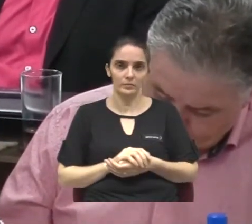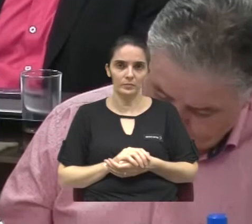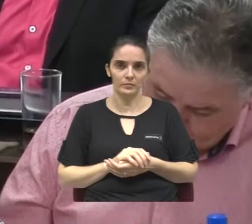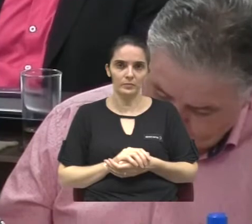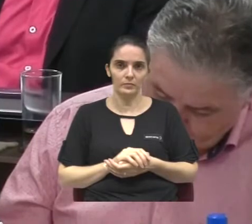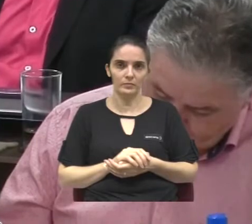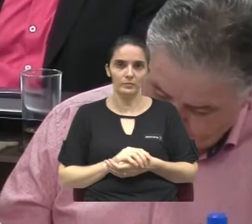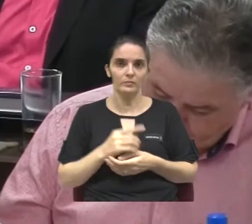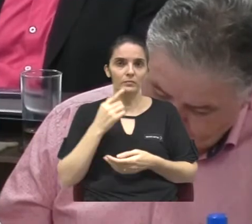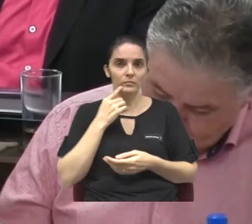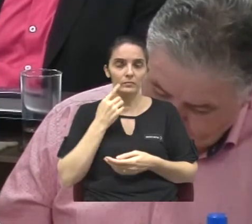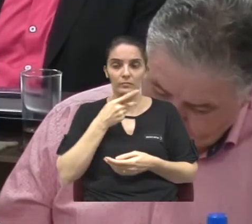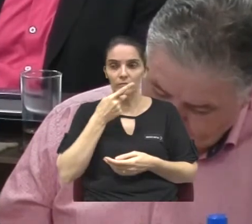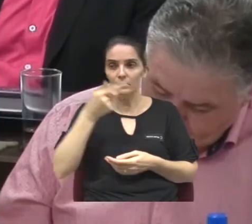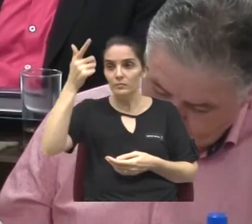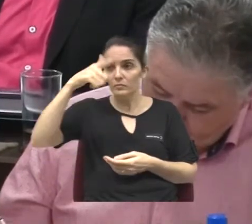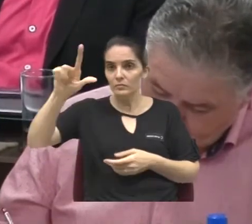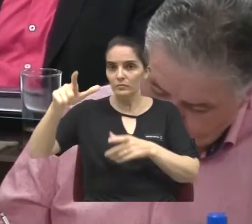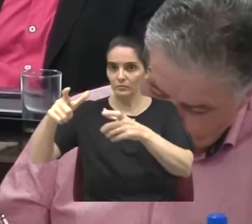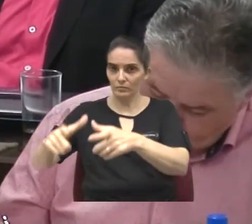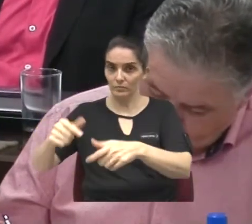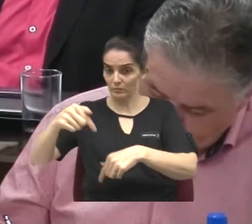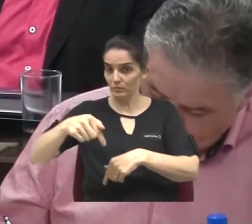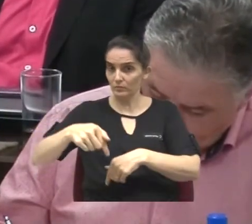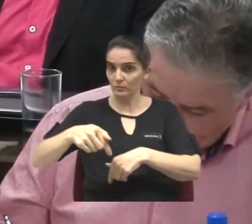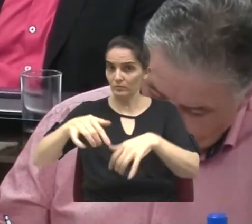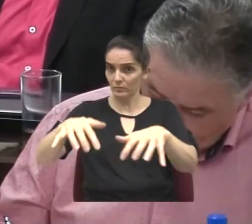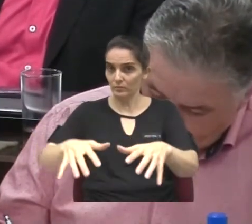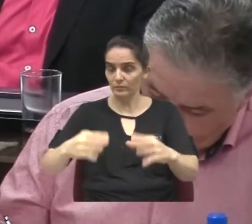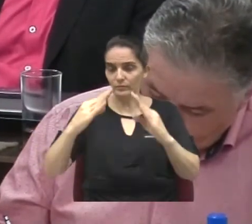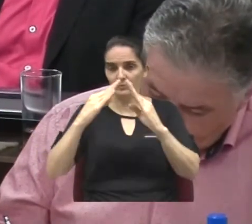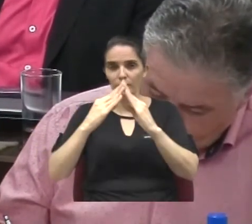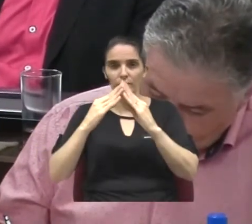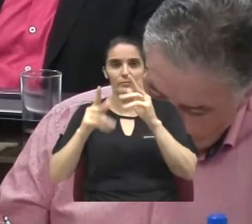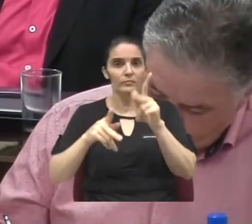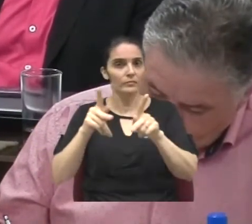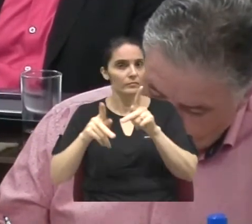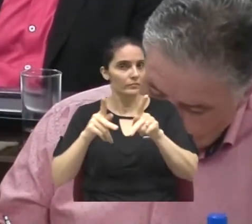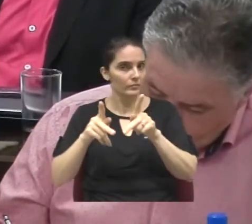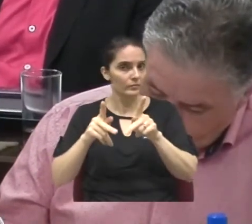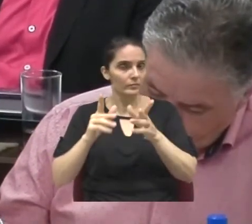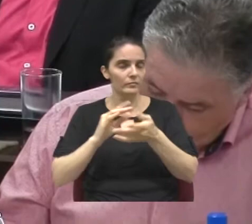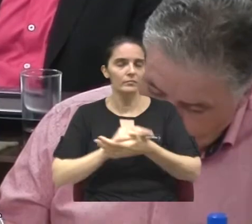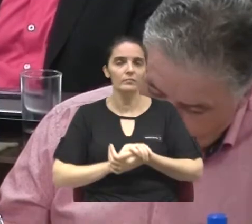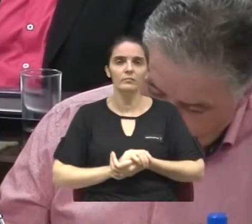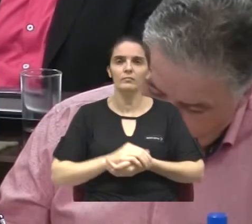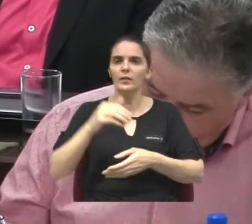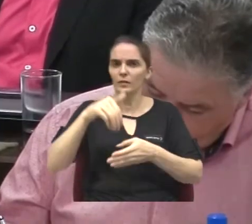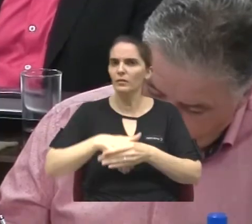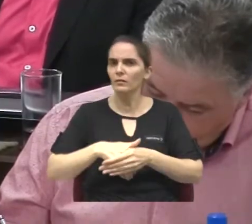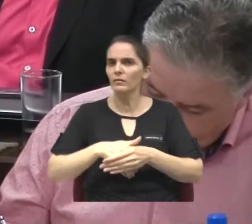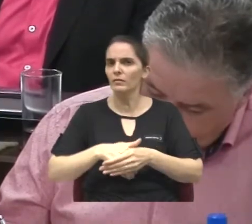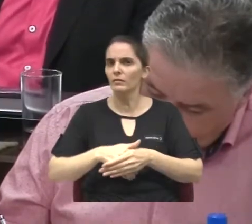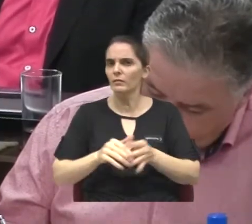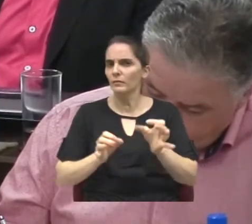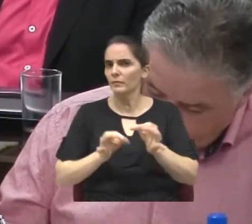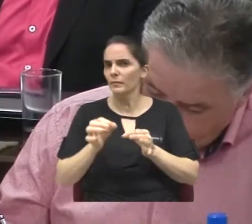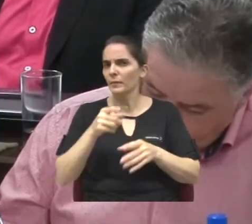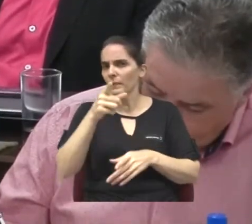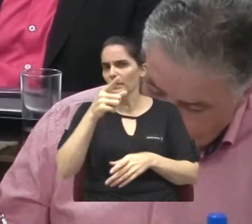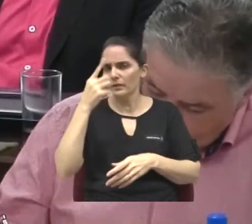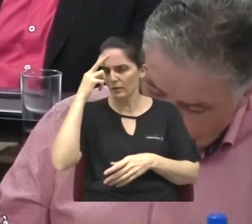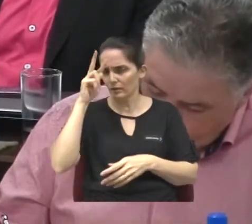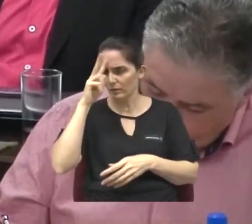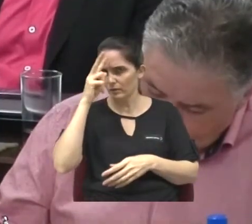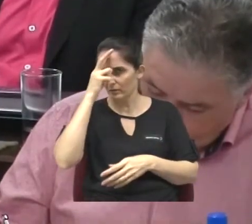desespero em outro lugar, mas não aqui. Aqui é um parlamento, é a casa do povo. Quando nós votamos esse projeto, não sei se Vossa Excelência se lembra,